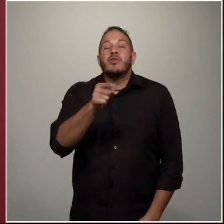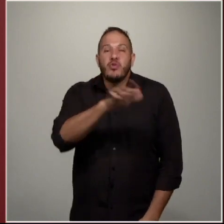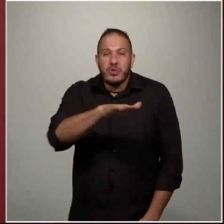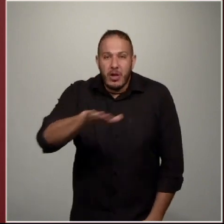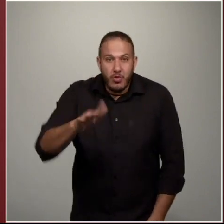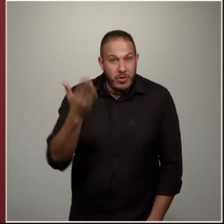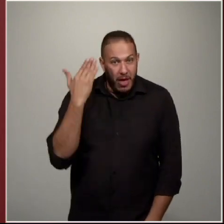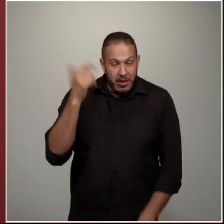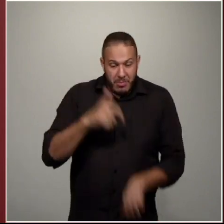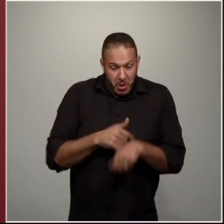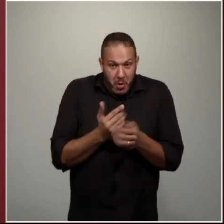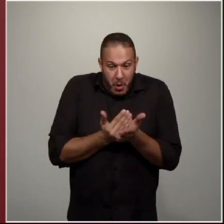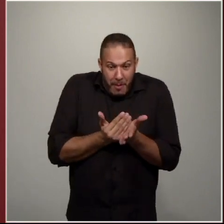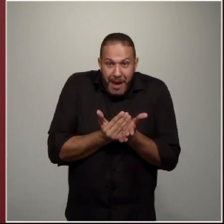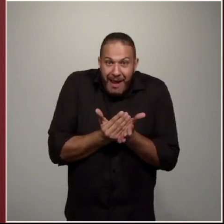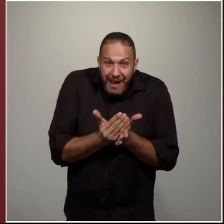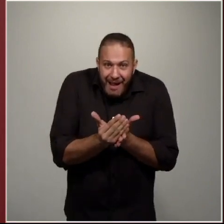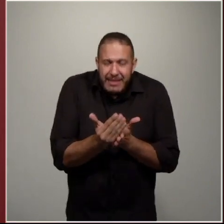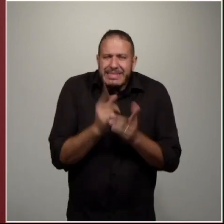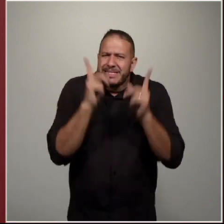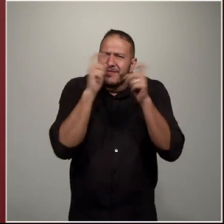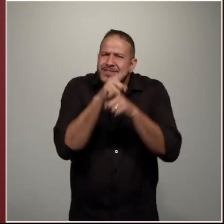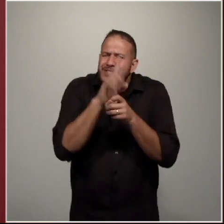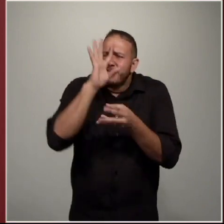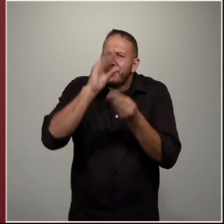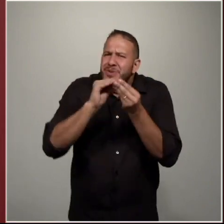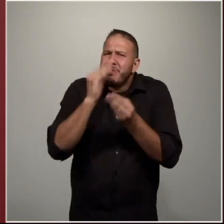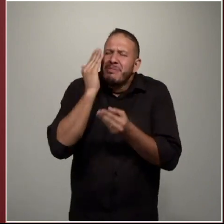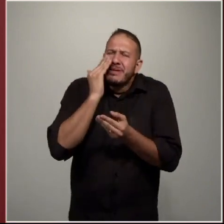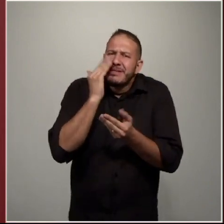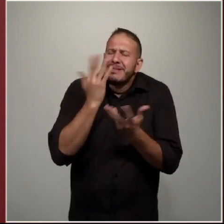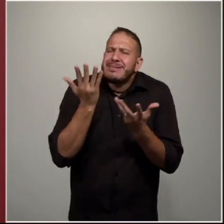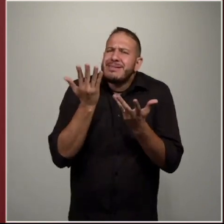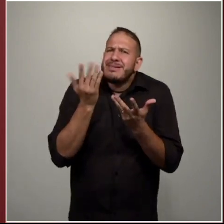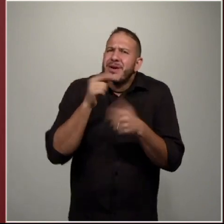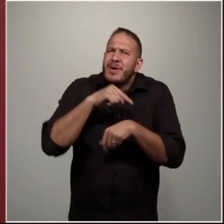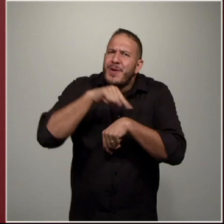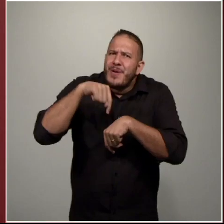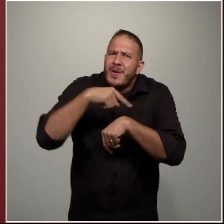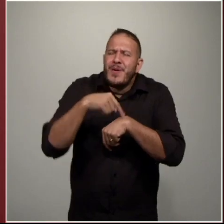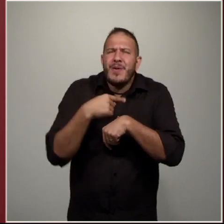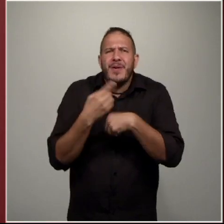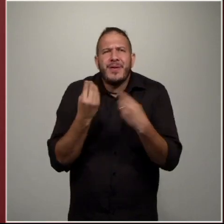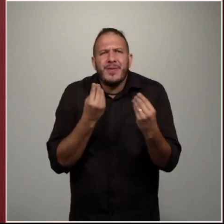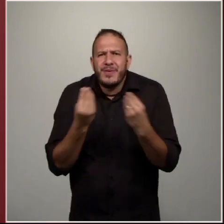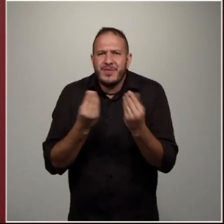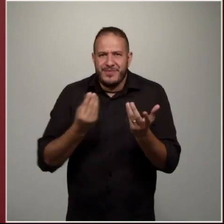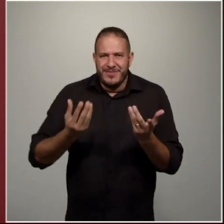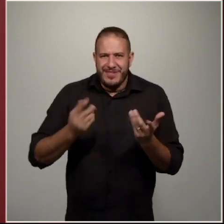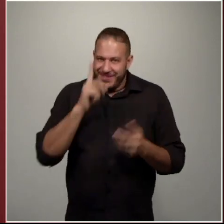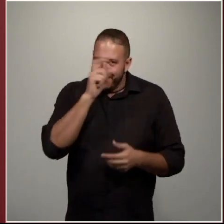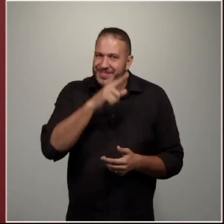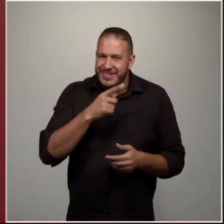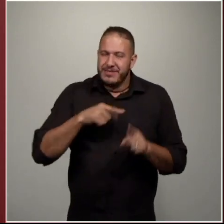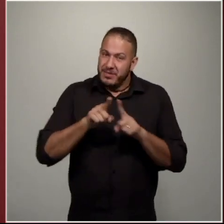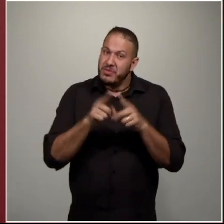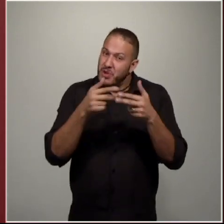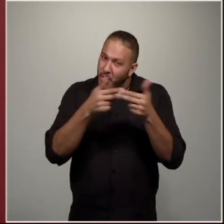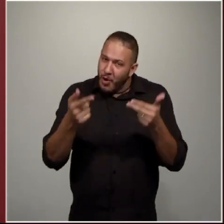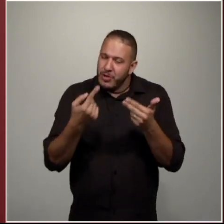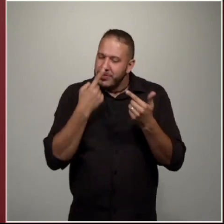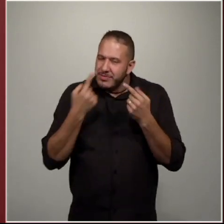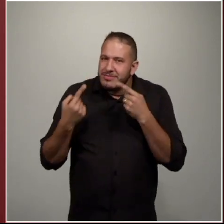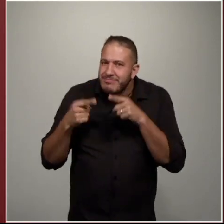anos iniciais é difícil compreender a ideia né de de horas como é que funciona então acho que são coisas que caminham